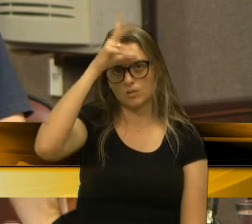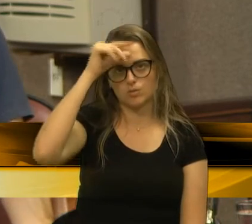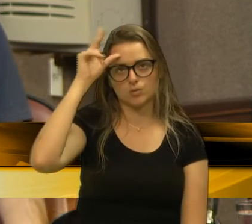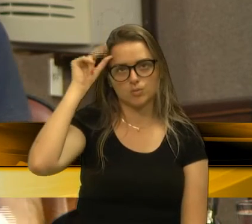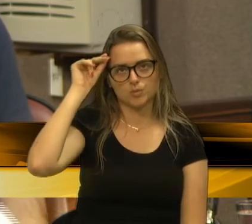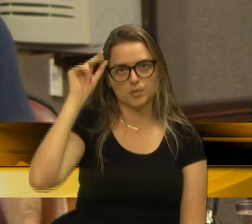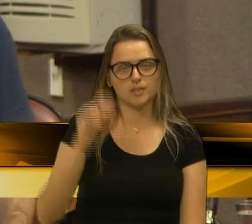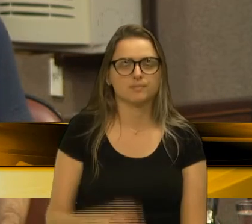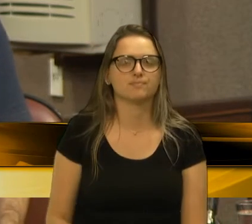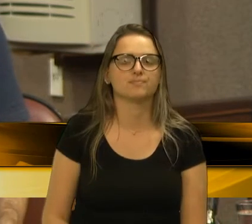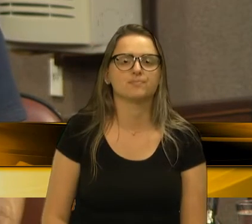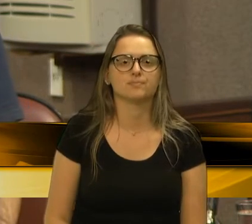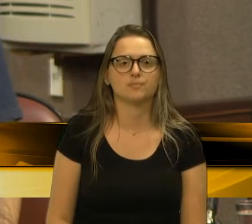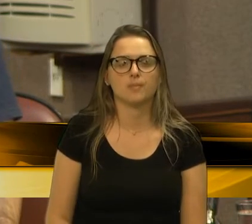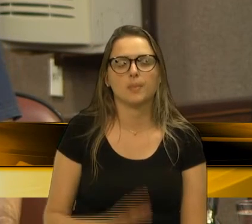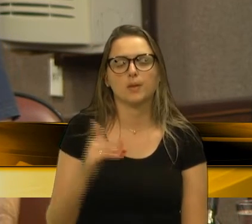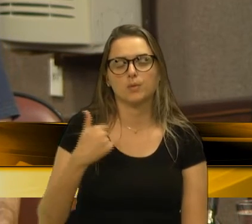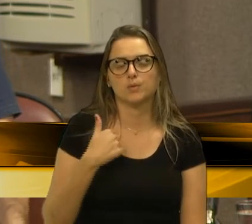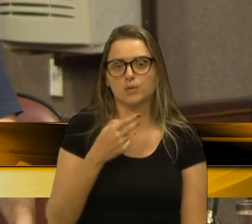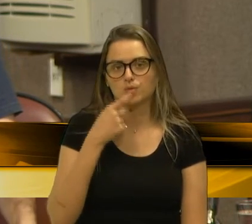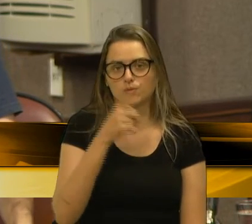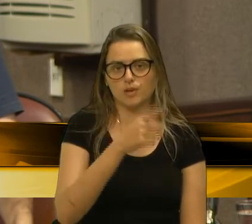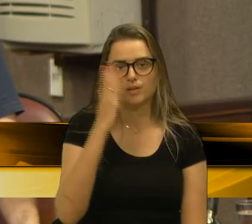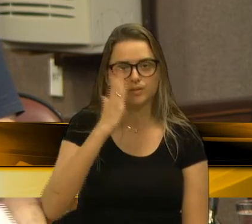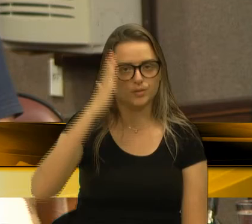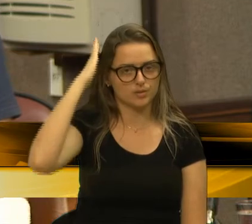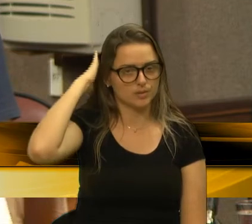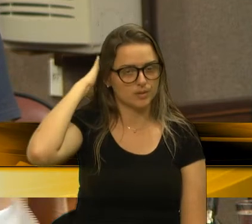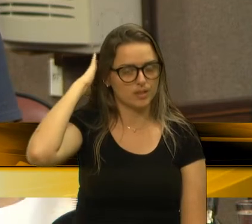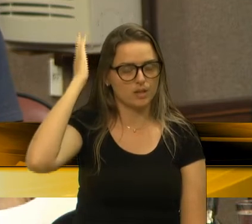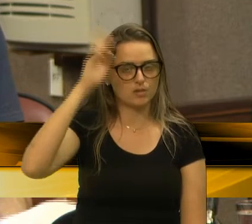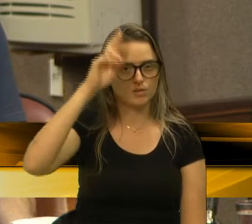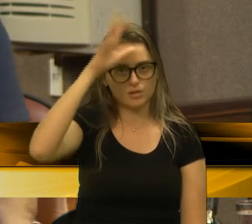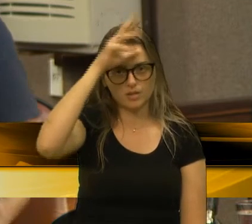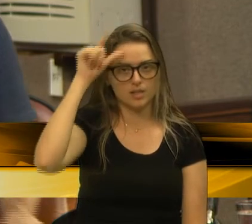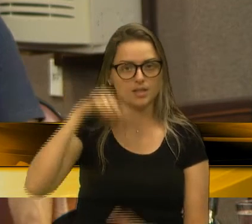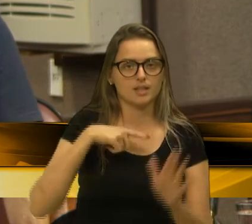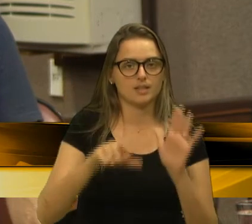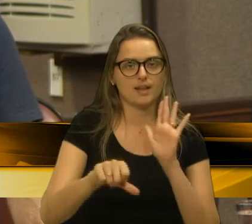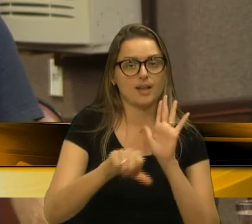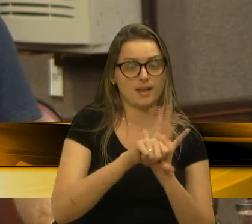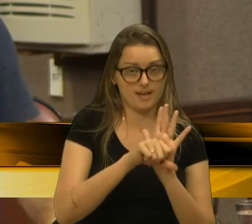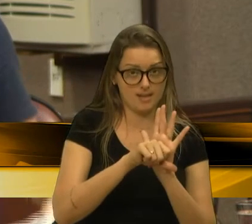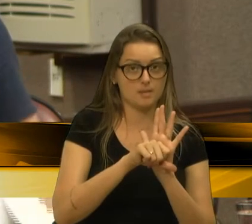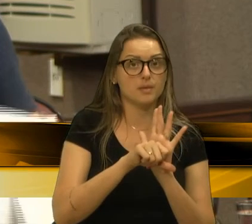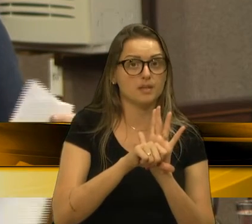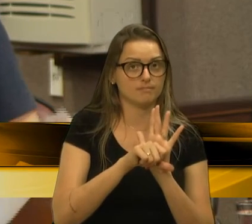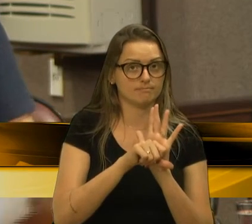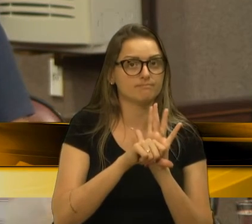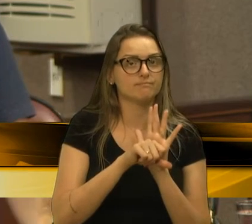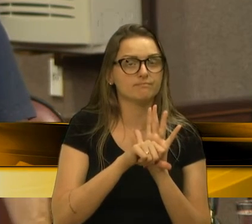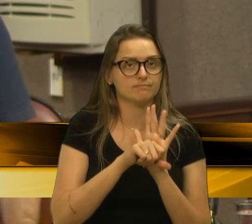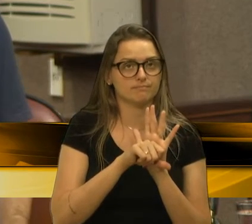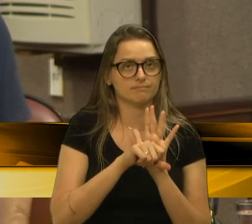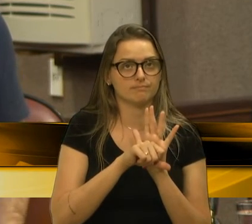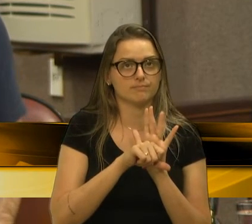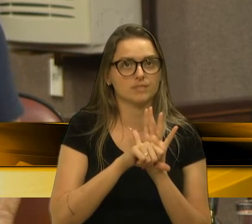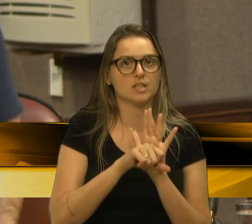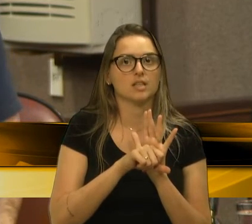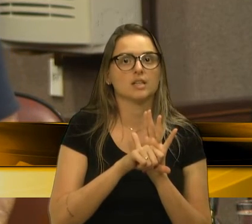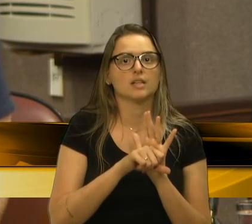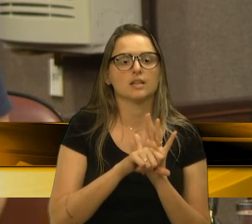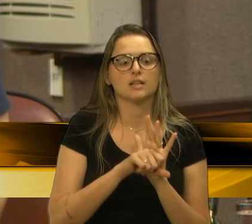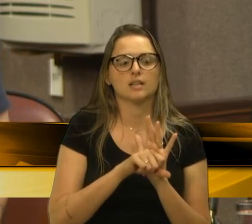E quando eu falo que o prefeito Daniel Guerra tem crime nas suas mãos contra a vida,